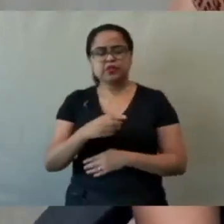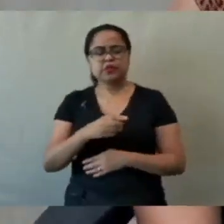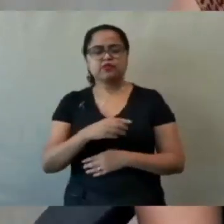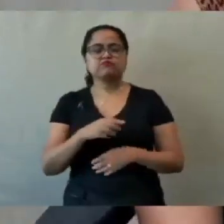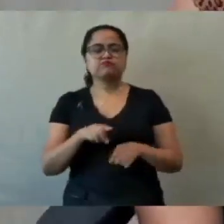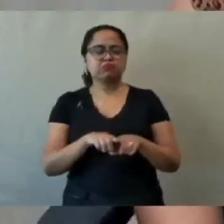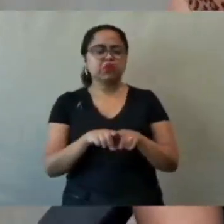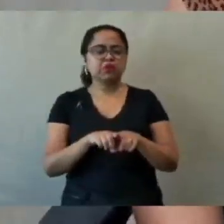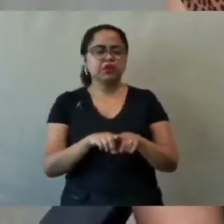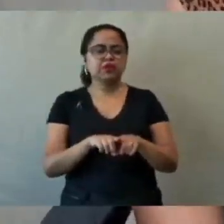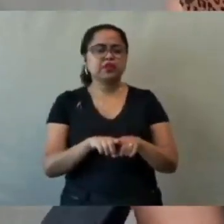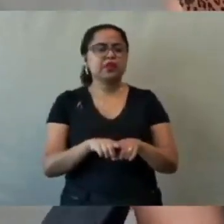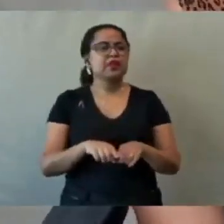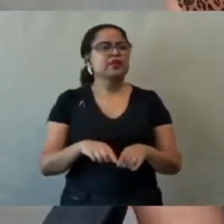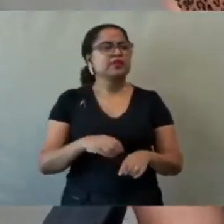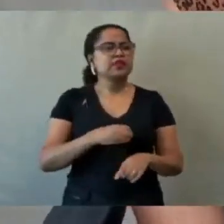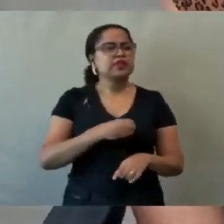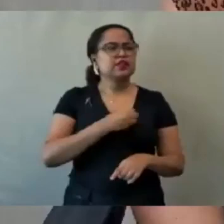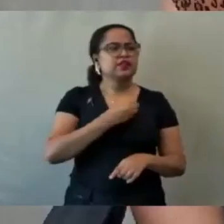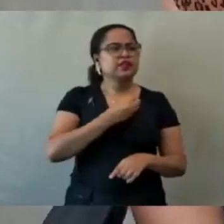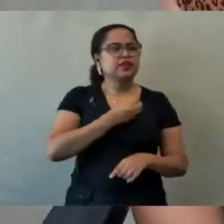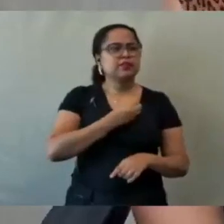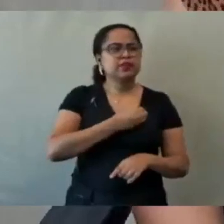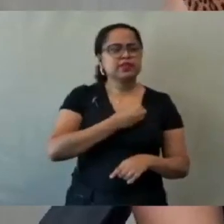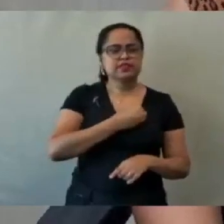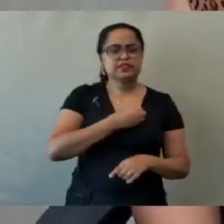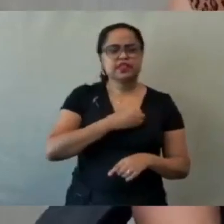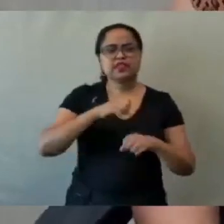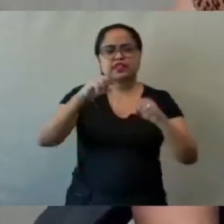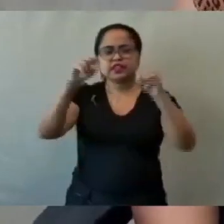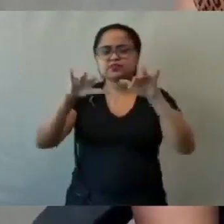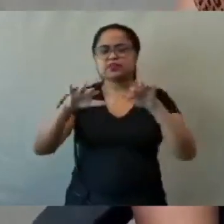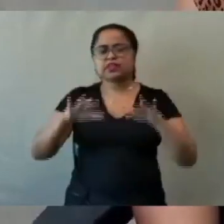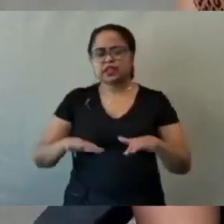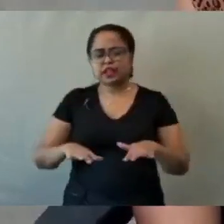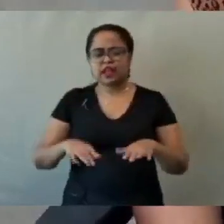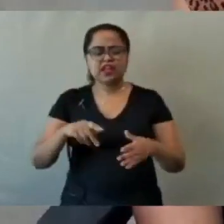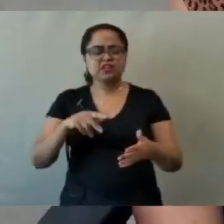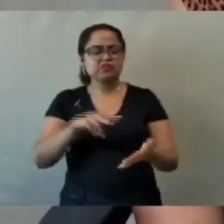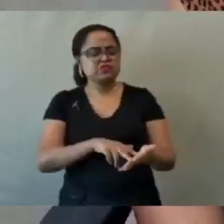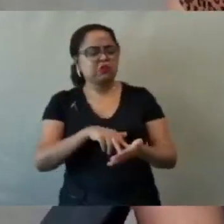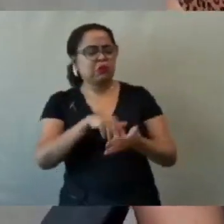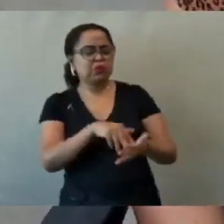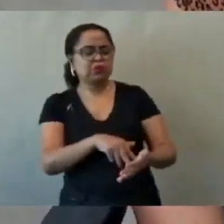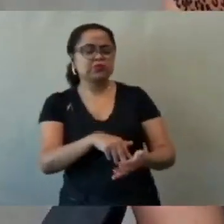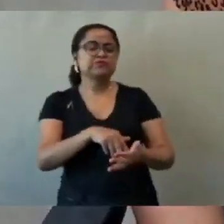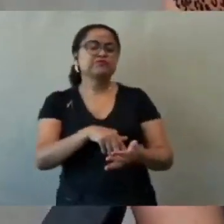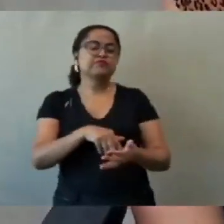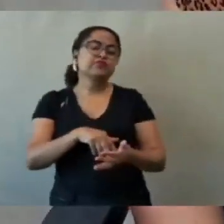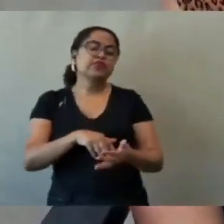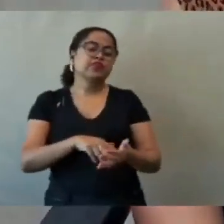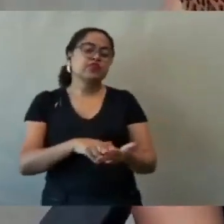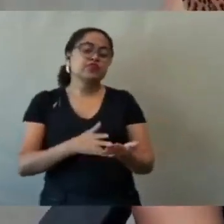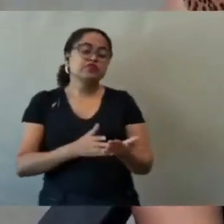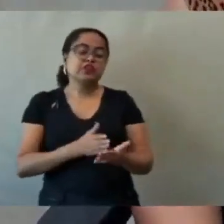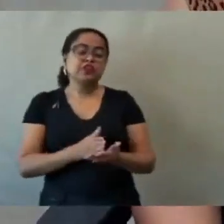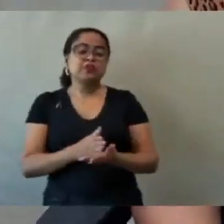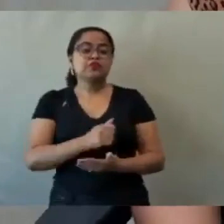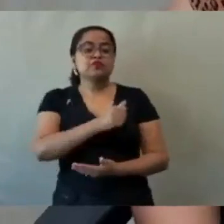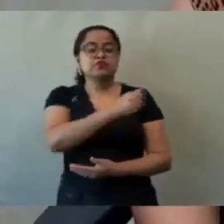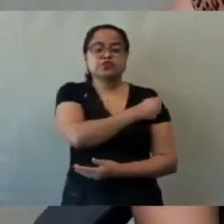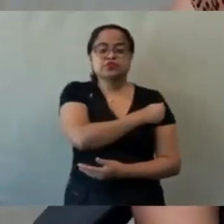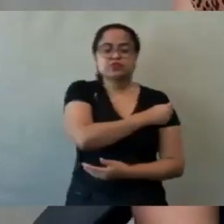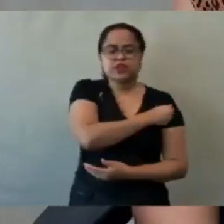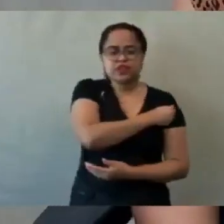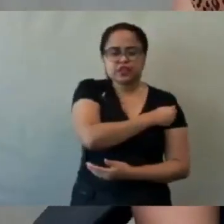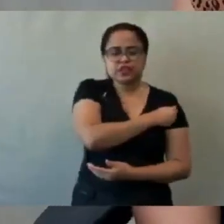da presença nas plenárias, né, das pessoas se posicionarem, participarem. O segmento dos estudantes, a gente tem feito uma discussão, né,